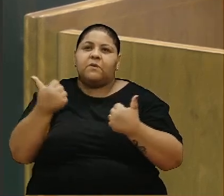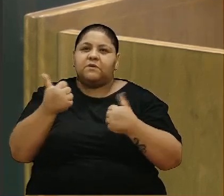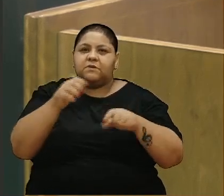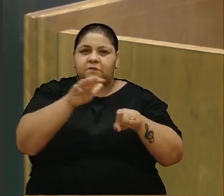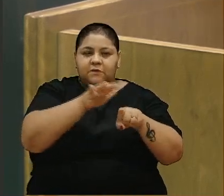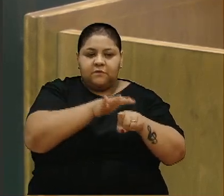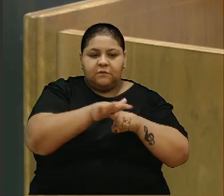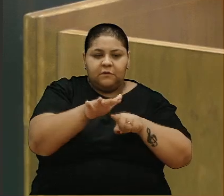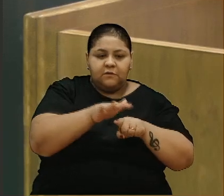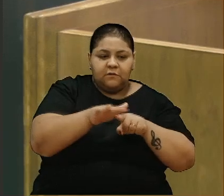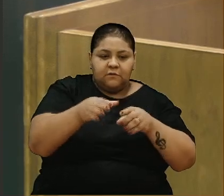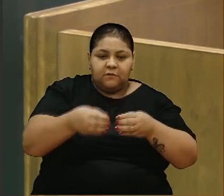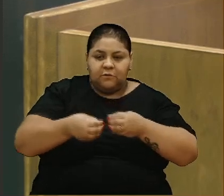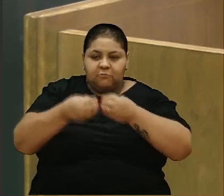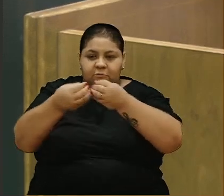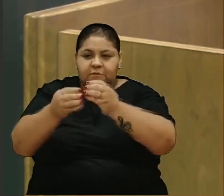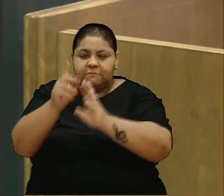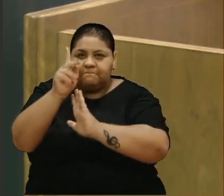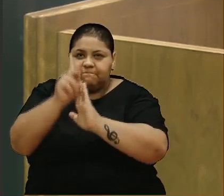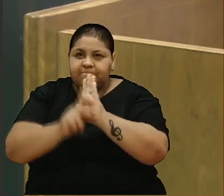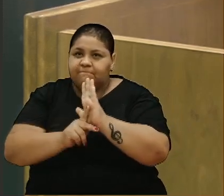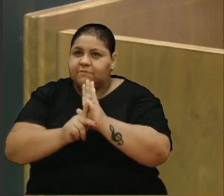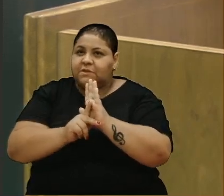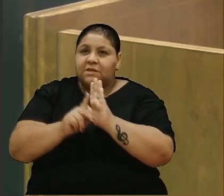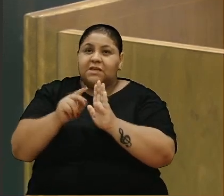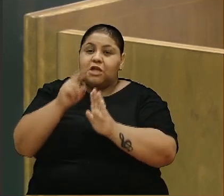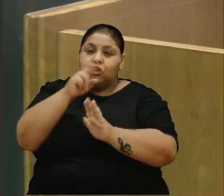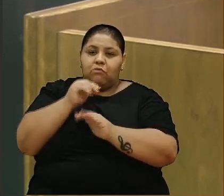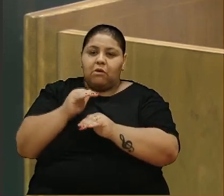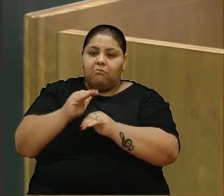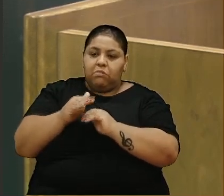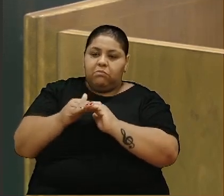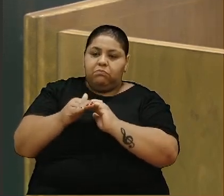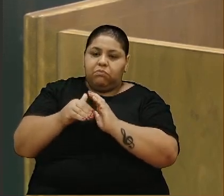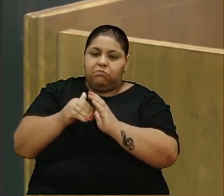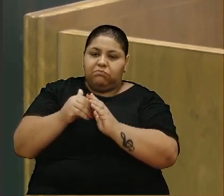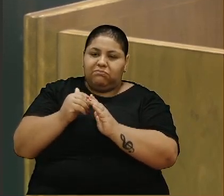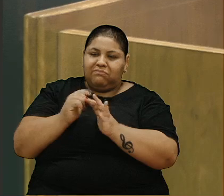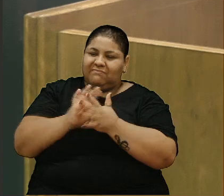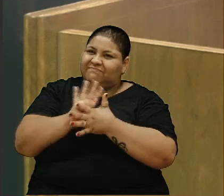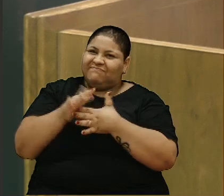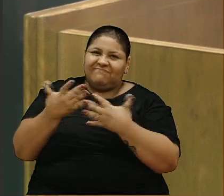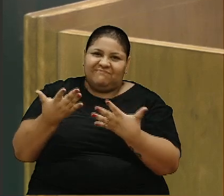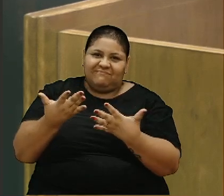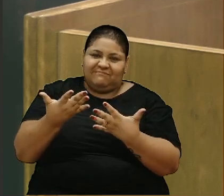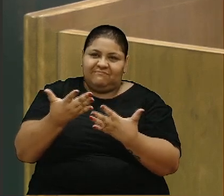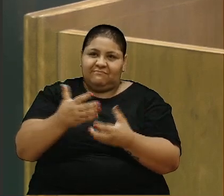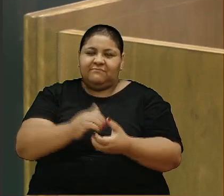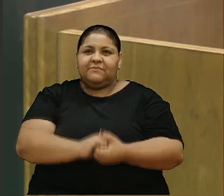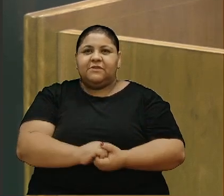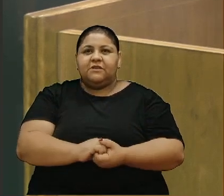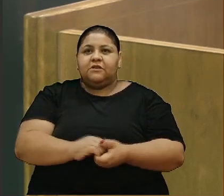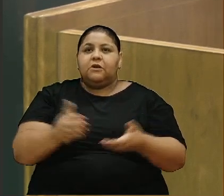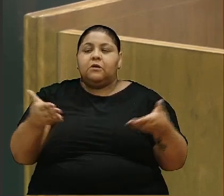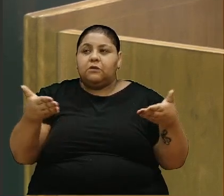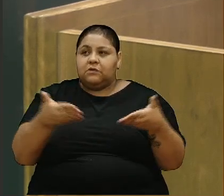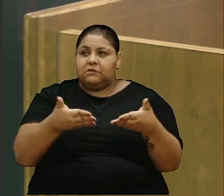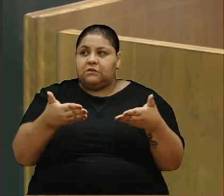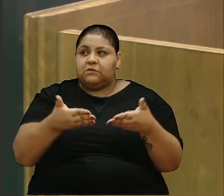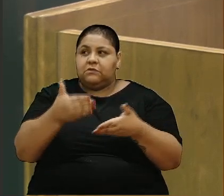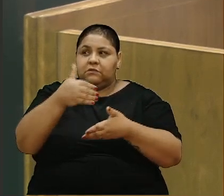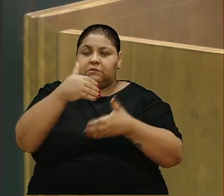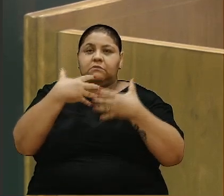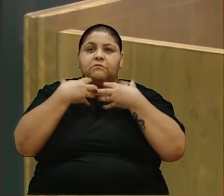foram entregues muitos projetos e a coisa nunca vai para frente. Então, assim, estou na Secretaria